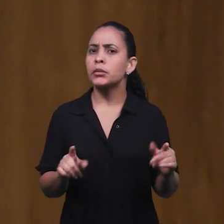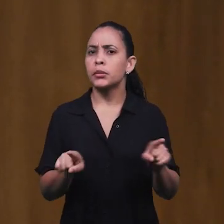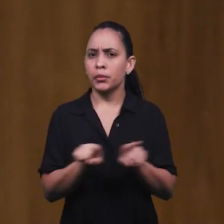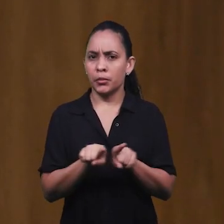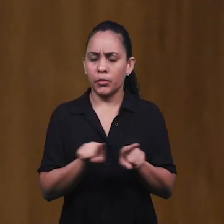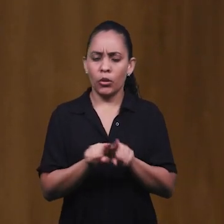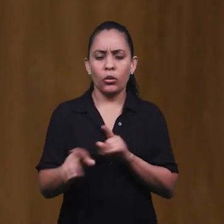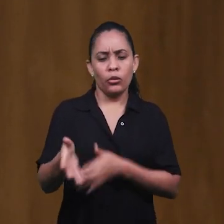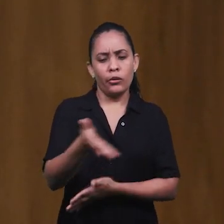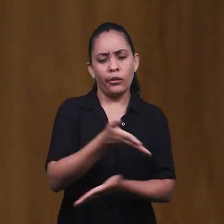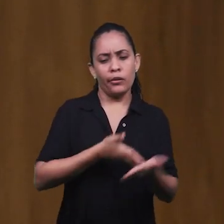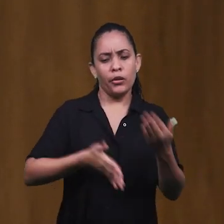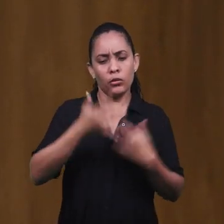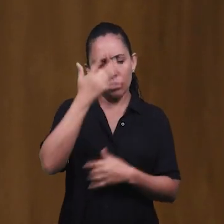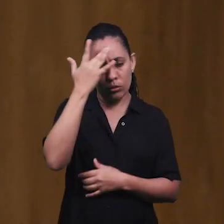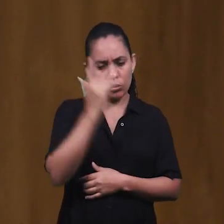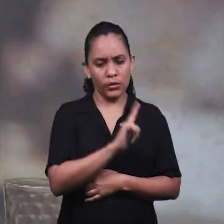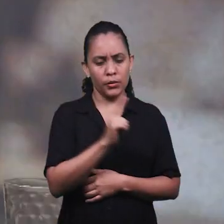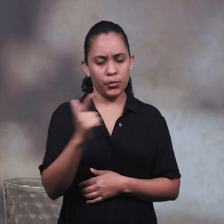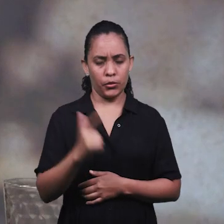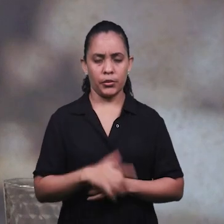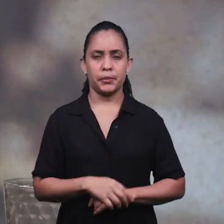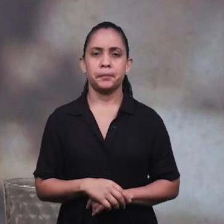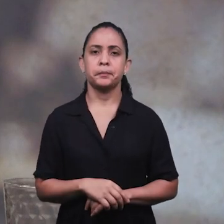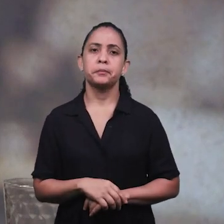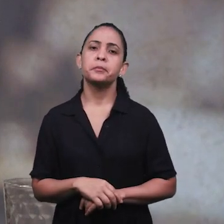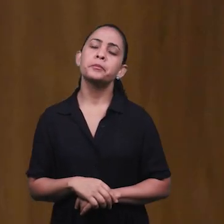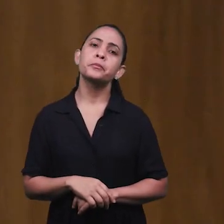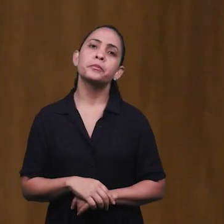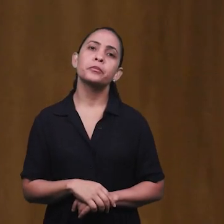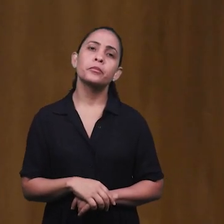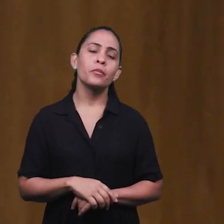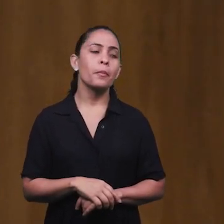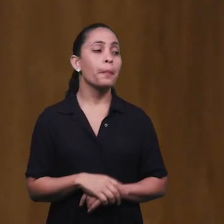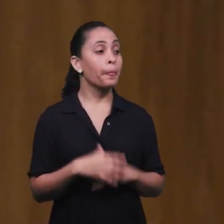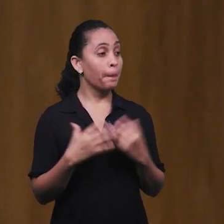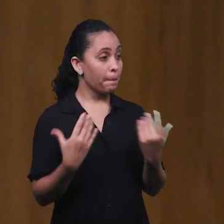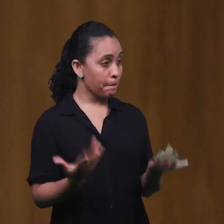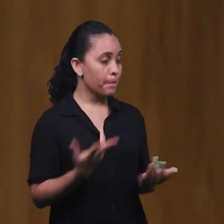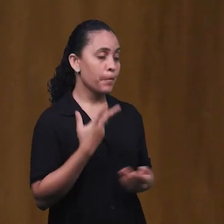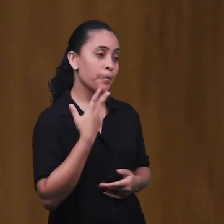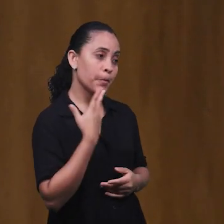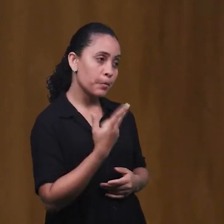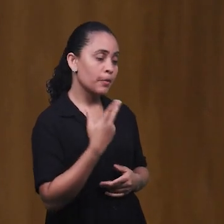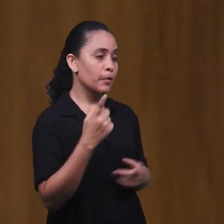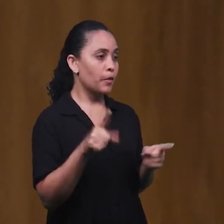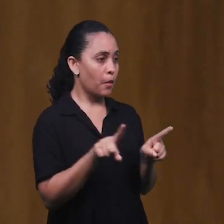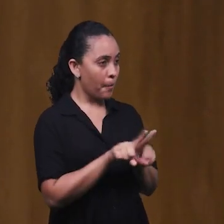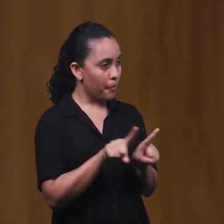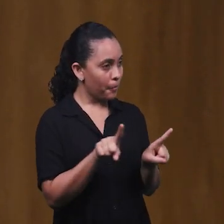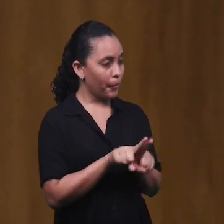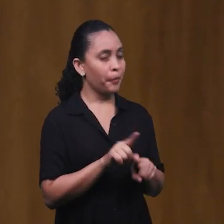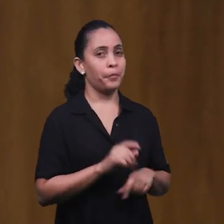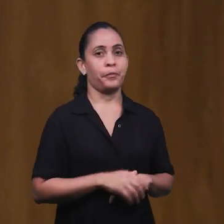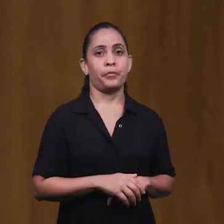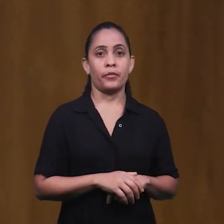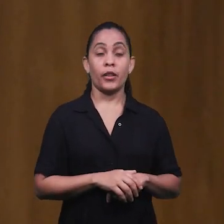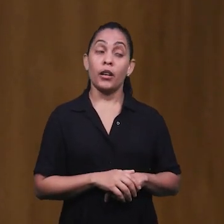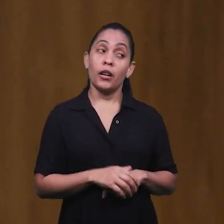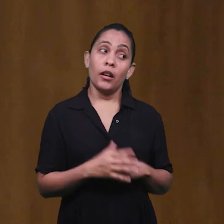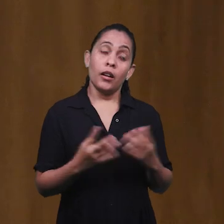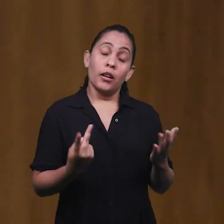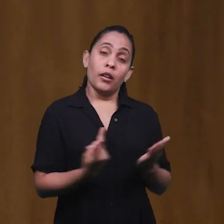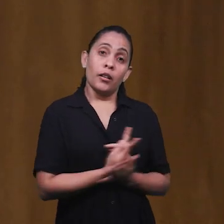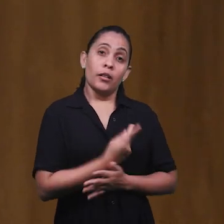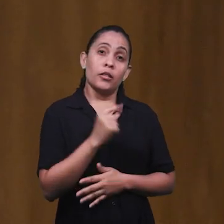né, a convivência com as outras pessoas, né? Exatamente. Doutor Vinícius, fala um pouco para a gente também sobre a